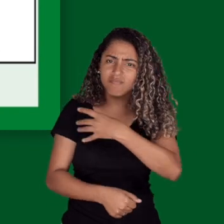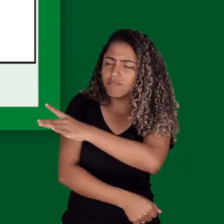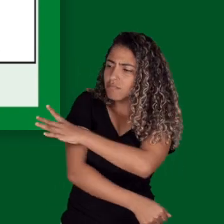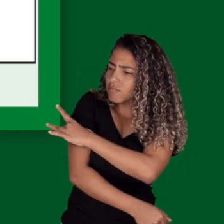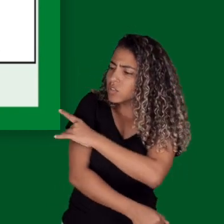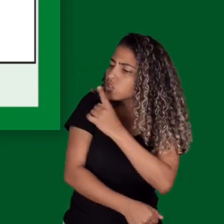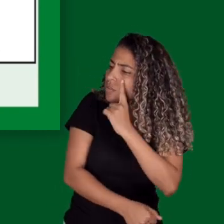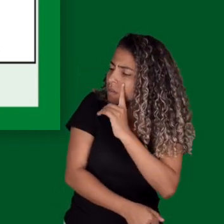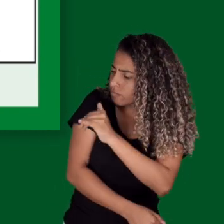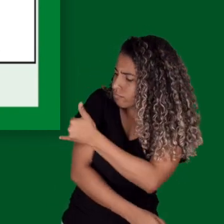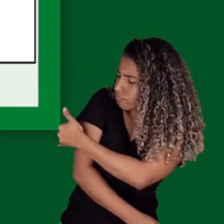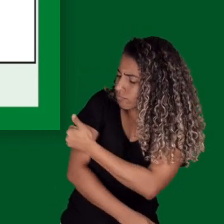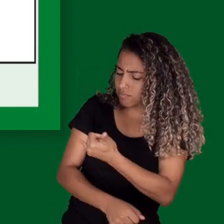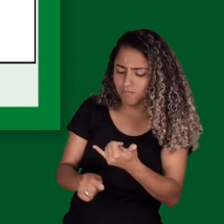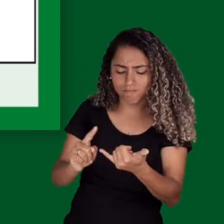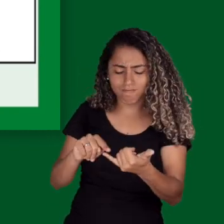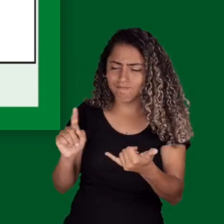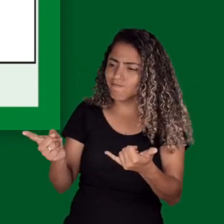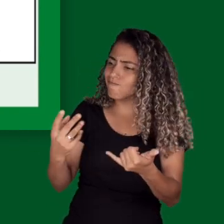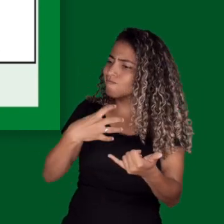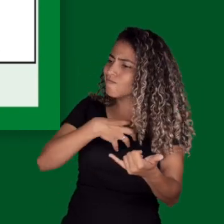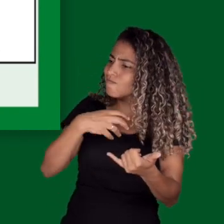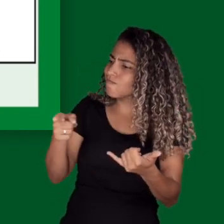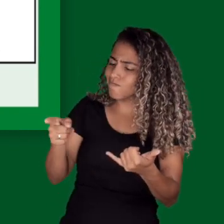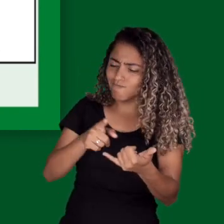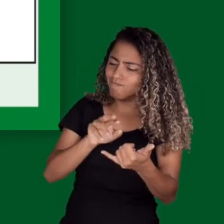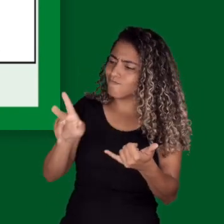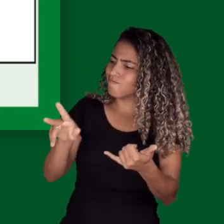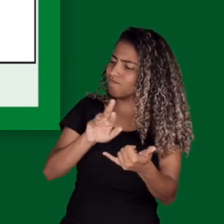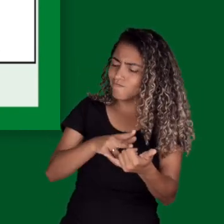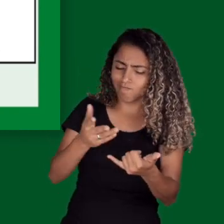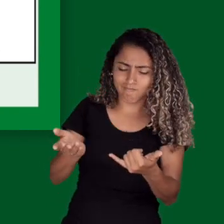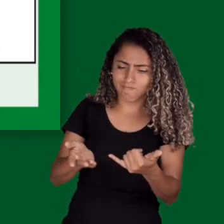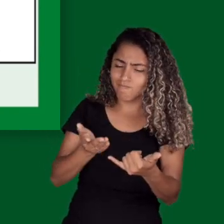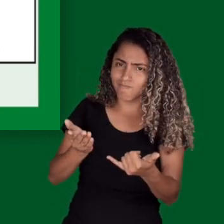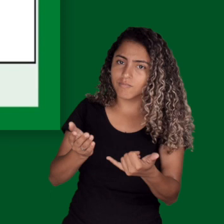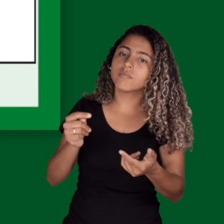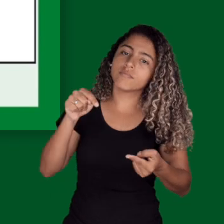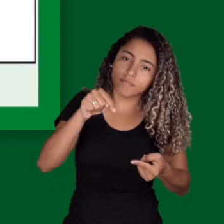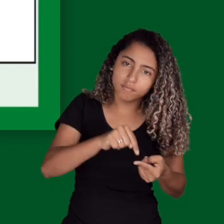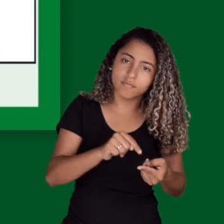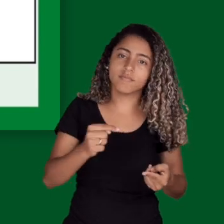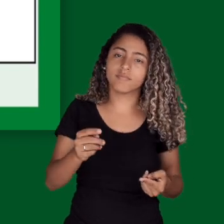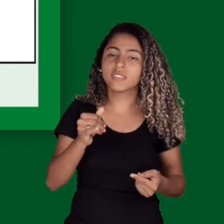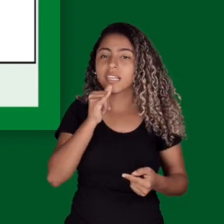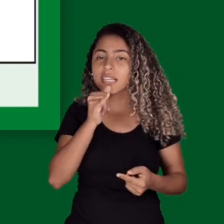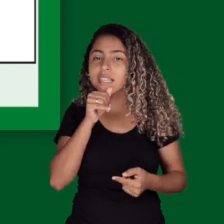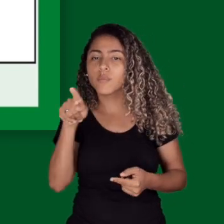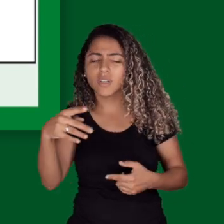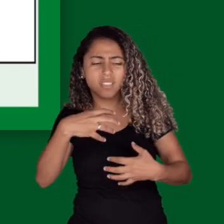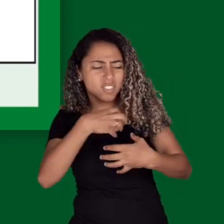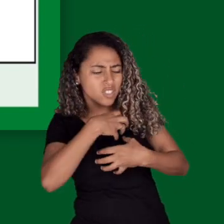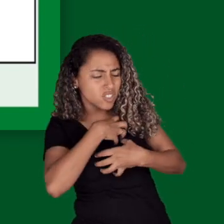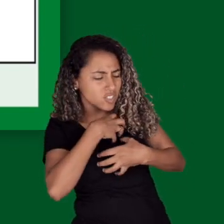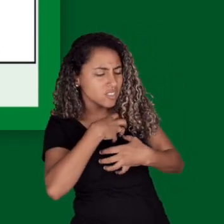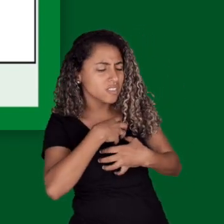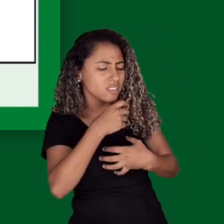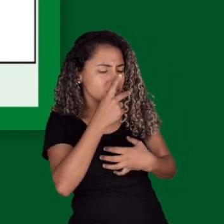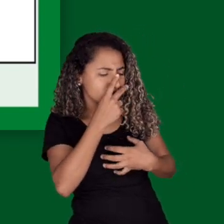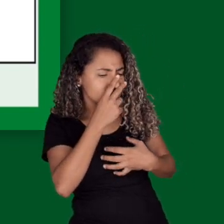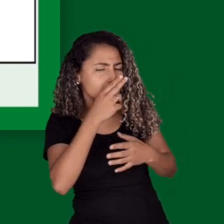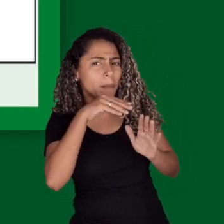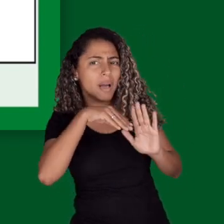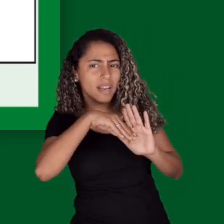está compatível com a medida do sensor. Então, por exemplo, o aluno ele está com algum sintoma de hipoglicemia. E